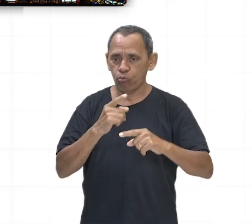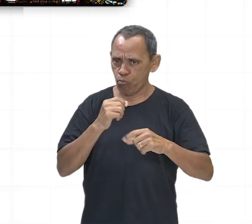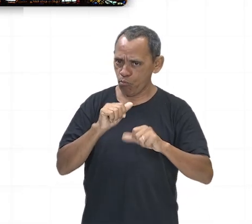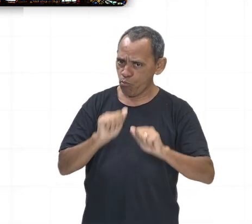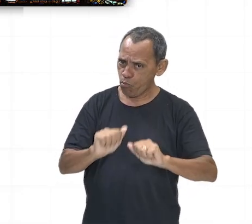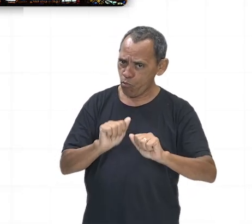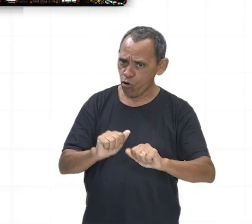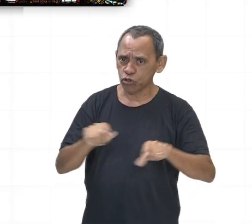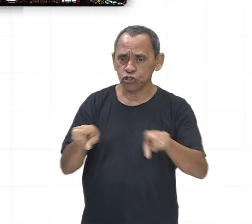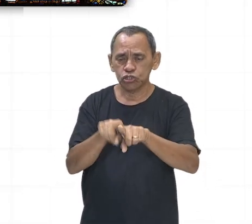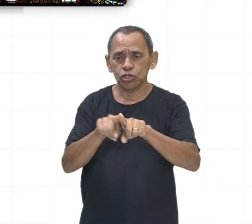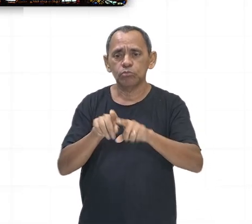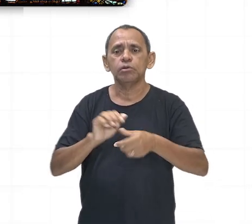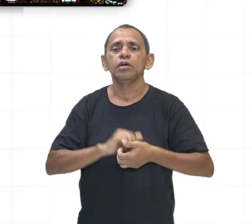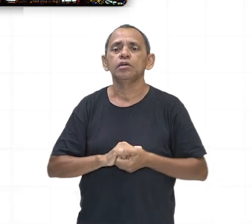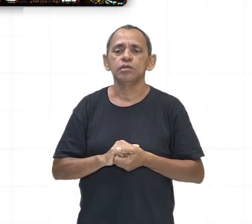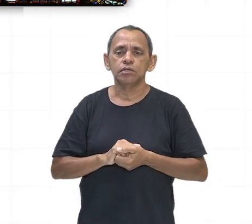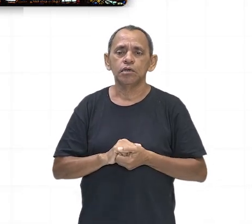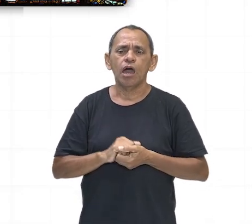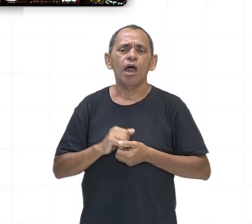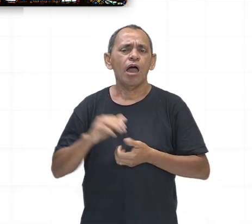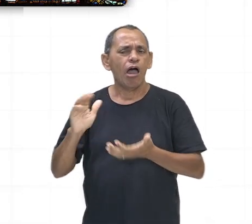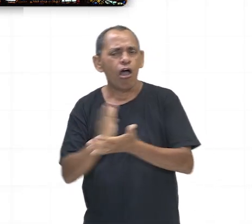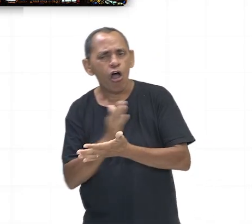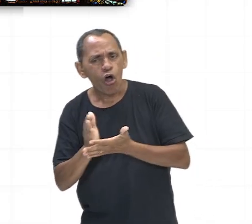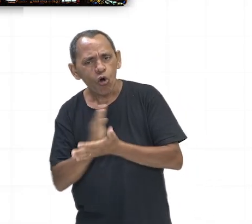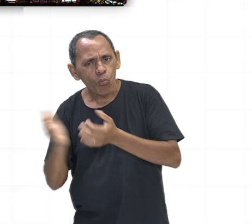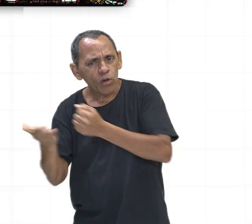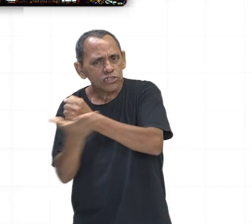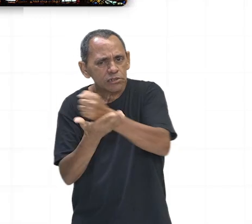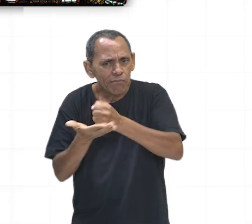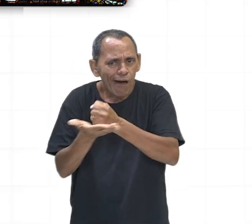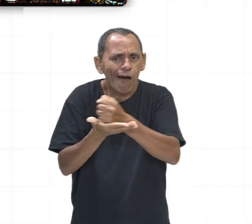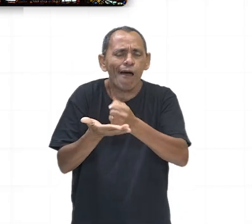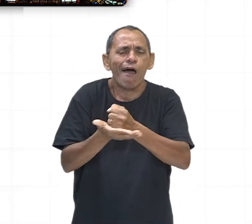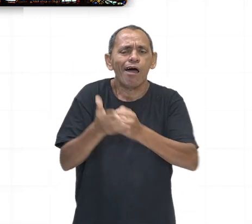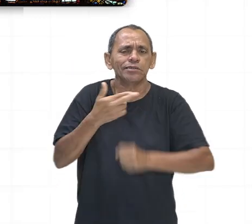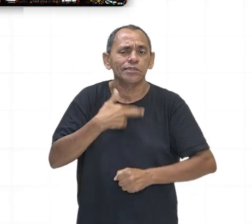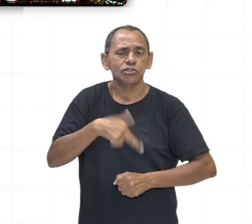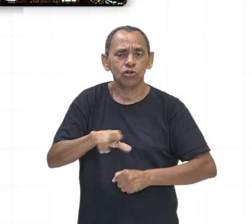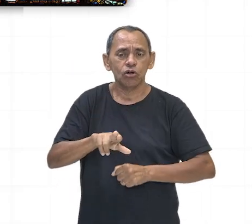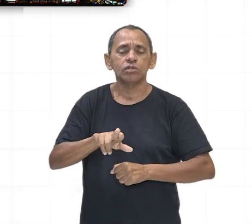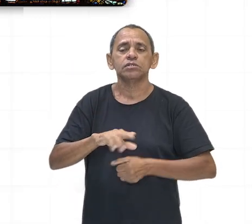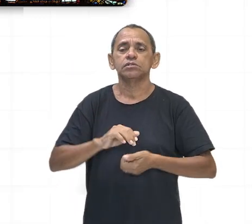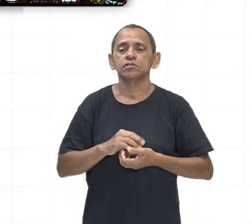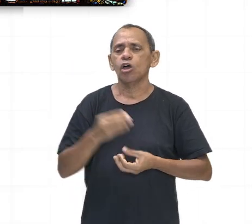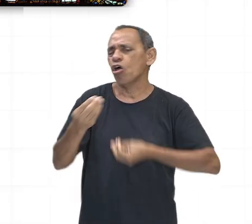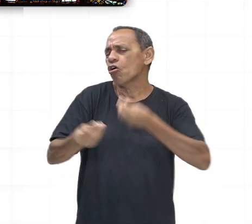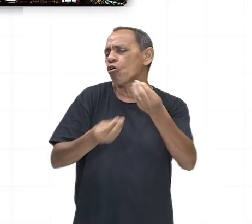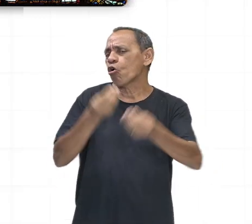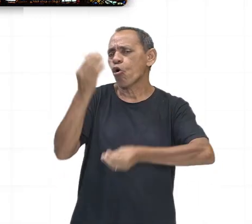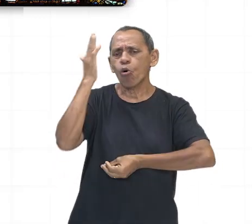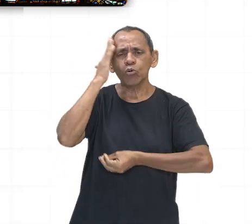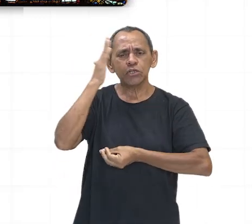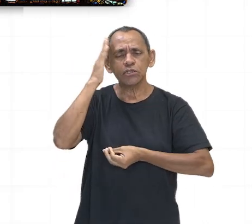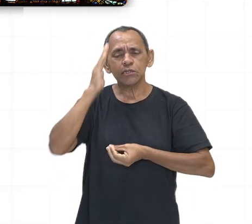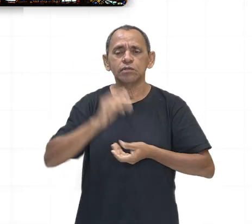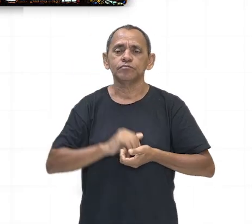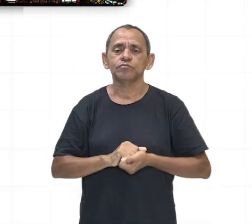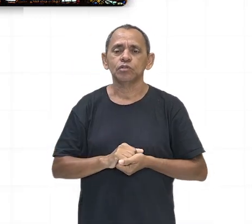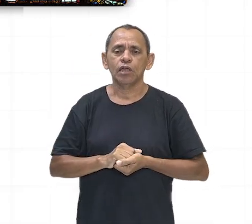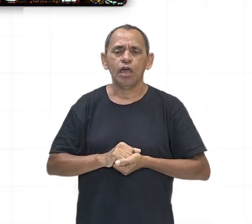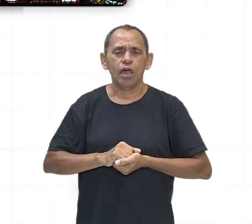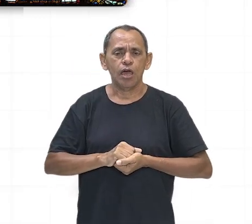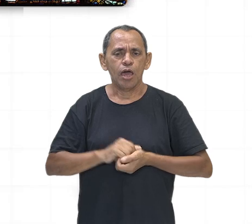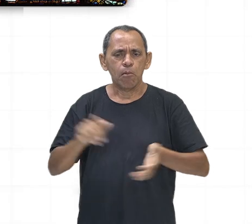alguns fundamentalismos religiosos. Né? Quando a gente entende que só vale a minha